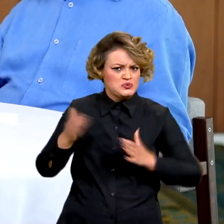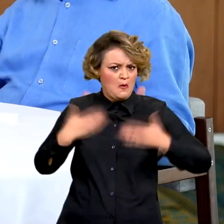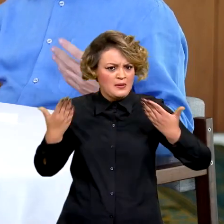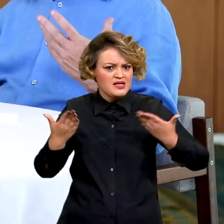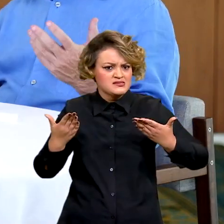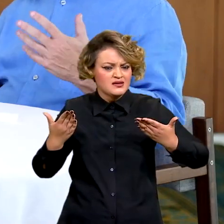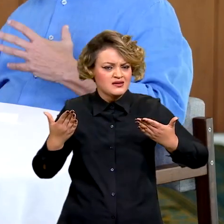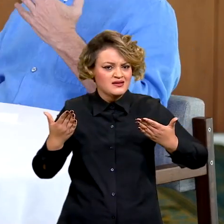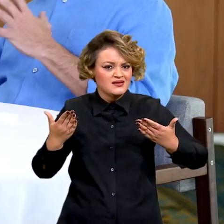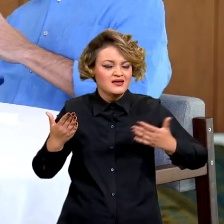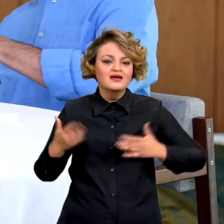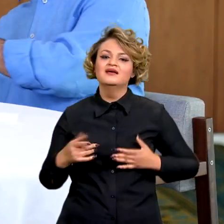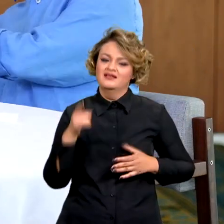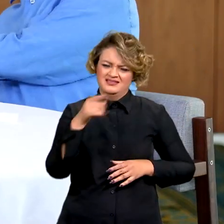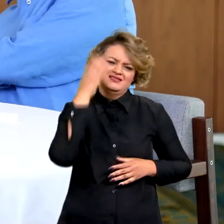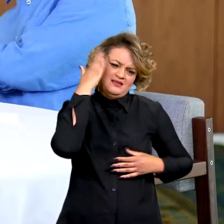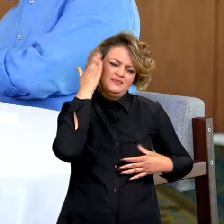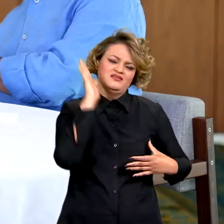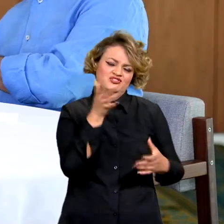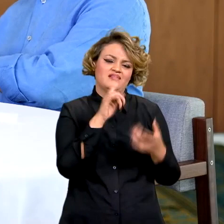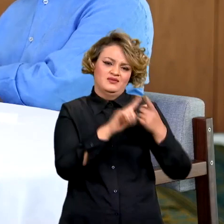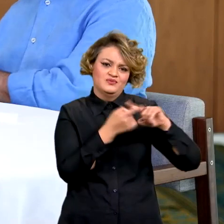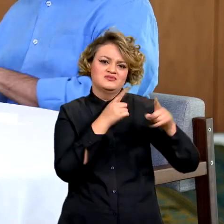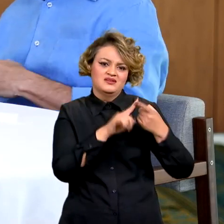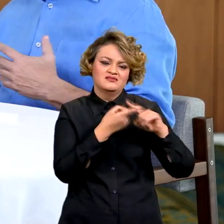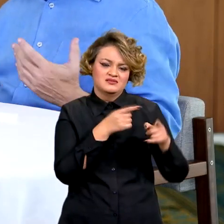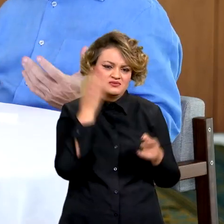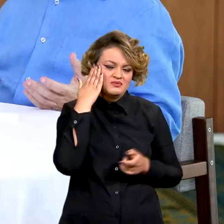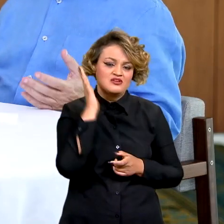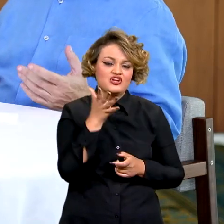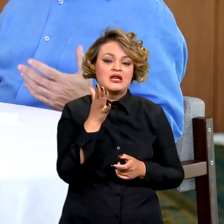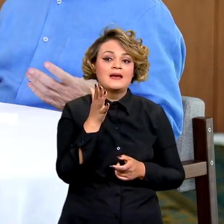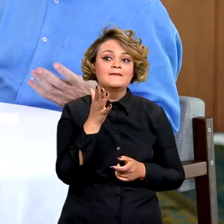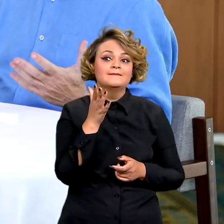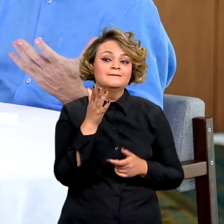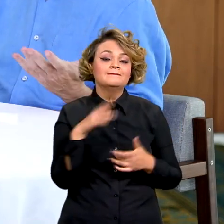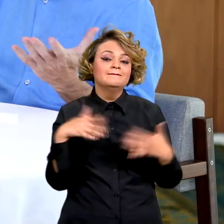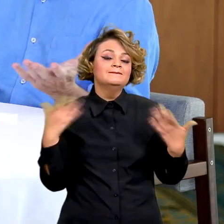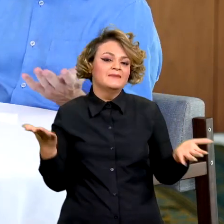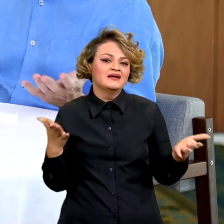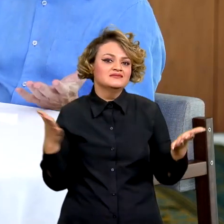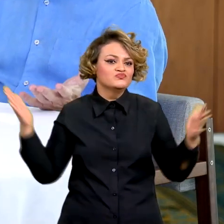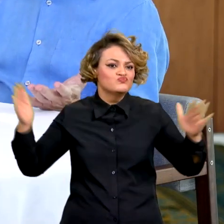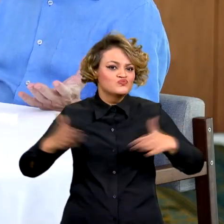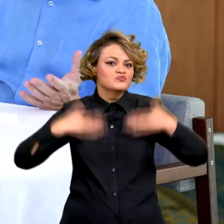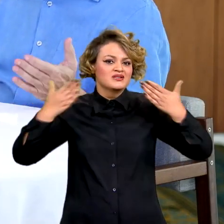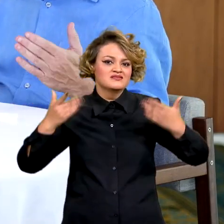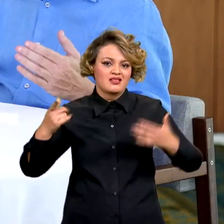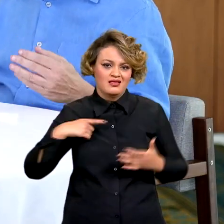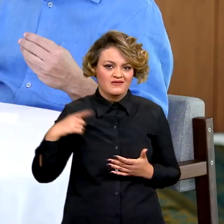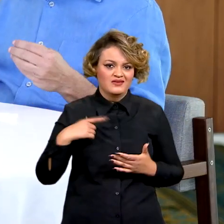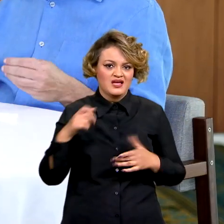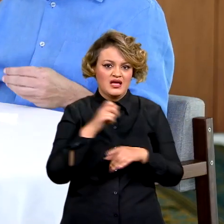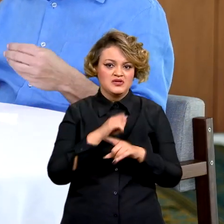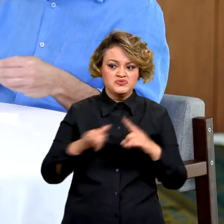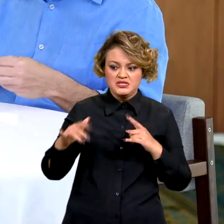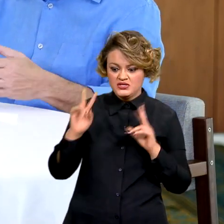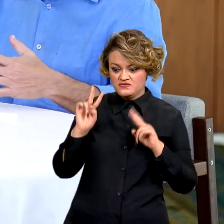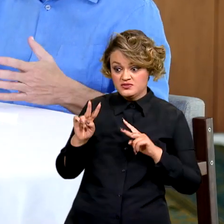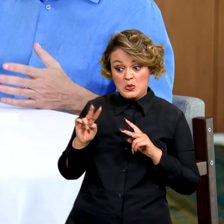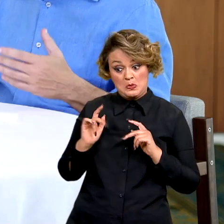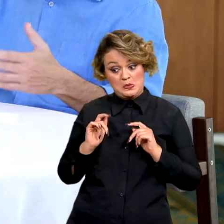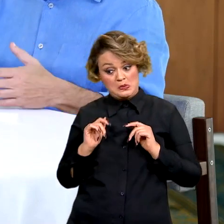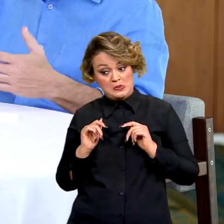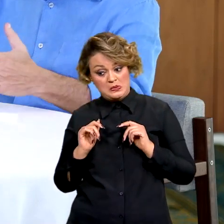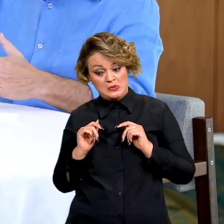certa maneira porque claro que você estava sabendo das negociações que estava acontecendo mas teve uma certa surpresa da sociedade que a coisa passou de uma